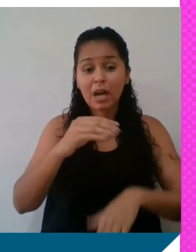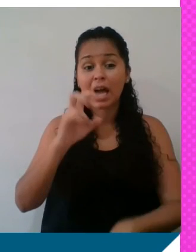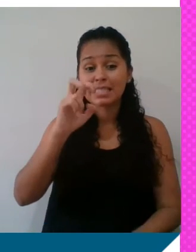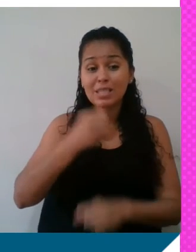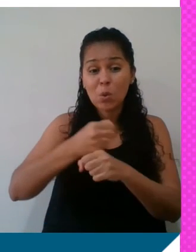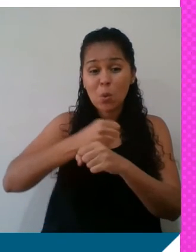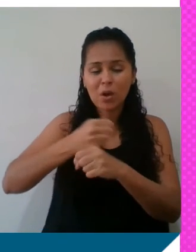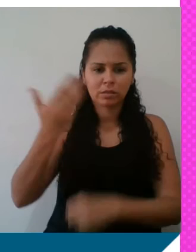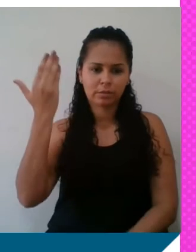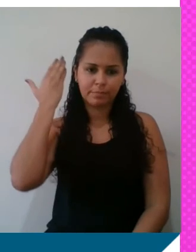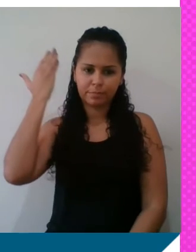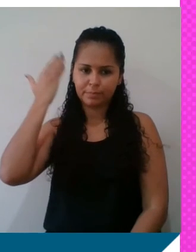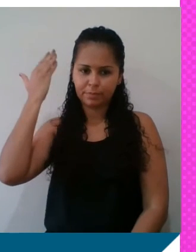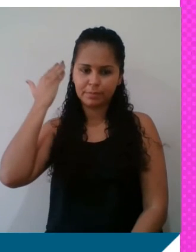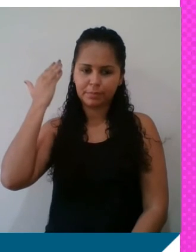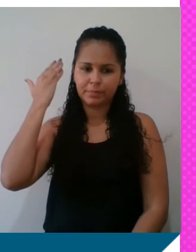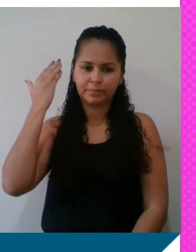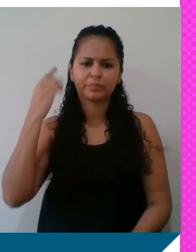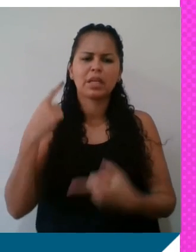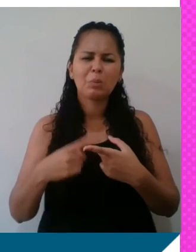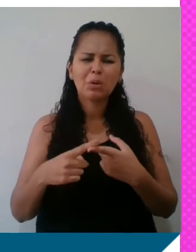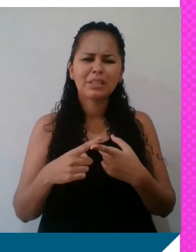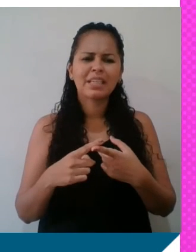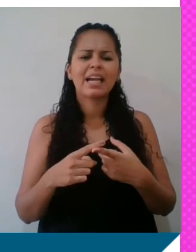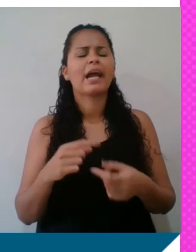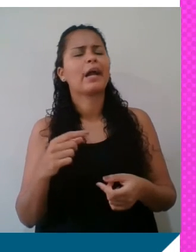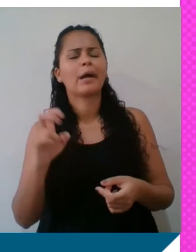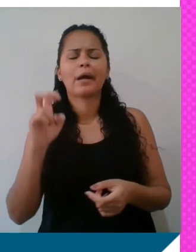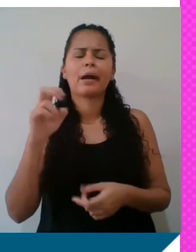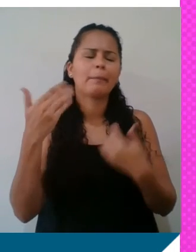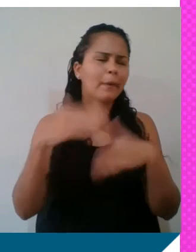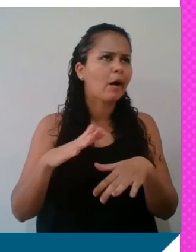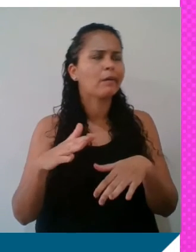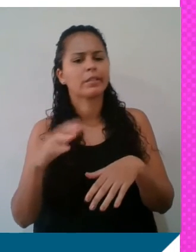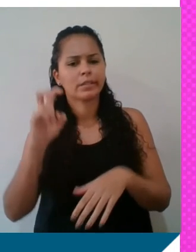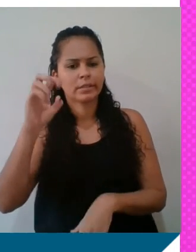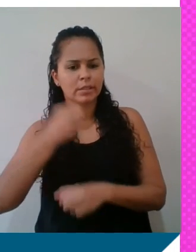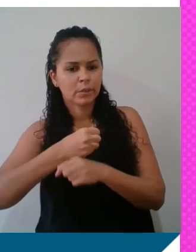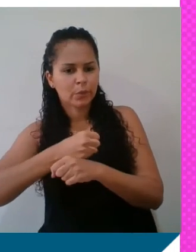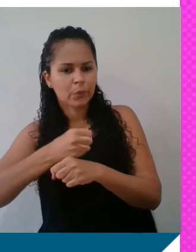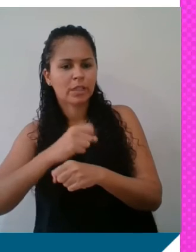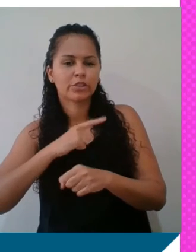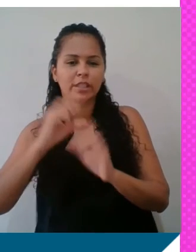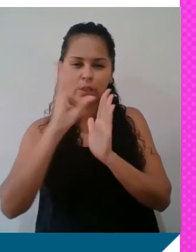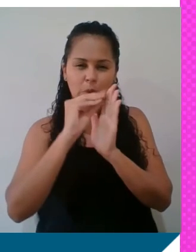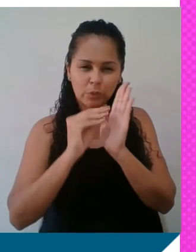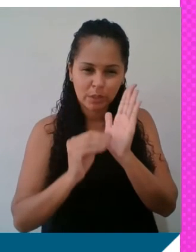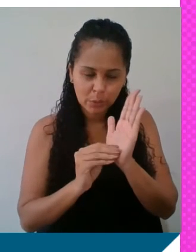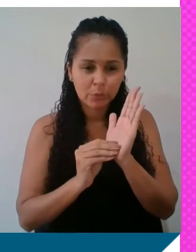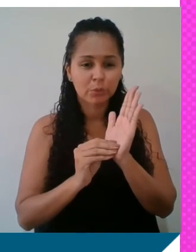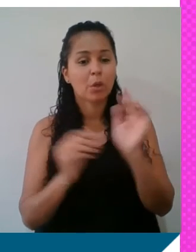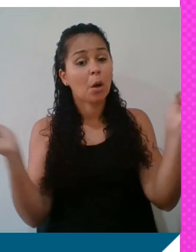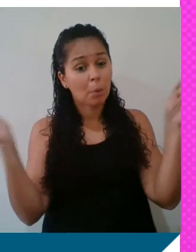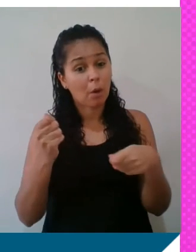últimos 5 anos, ou seja, esses 5 anos anteriores, porque são as provas mais recentes e são as provas com os conteúdos